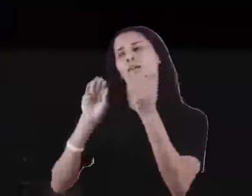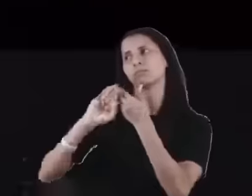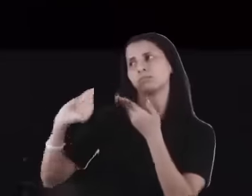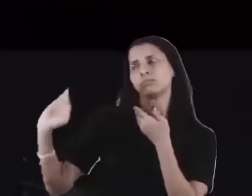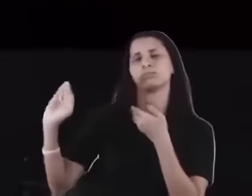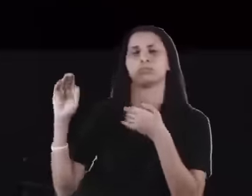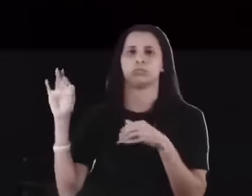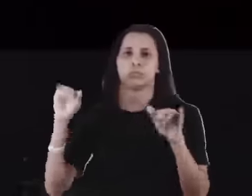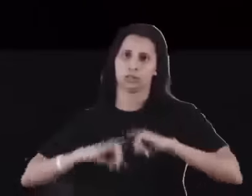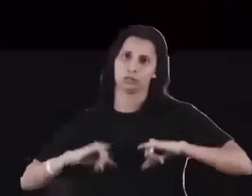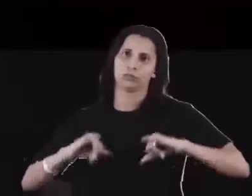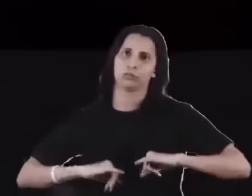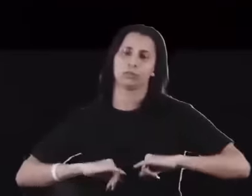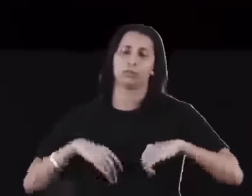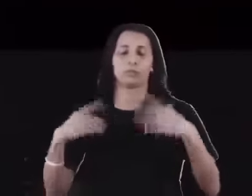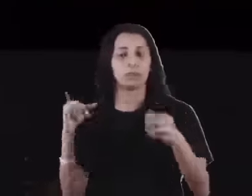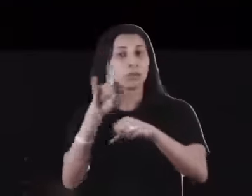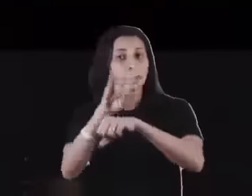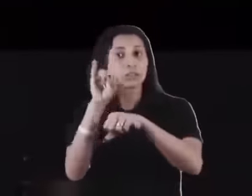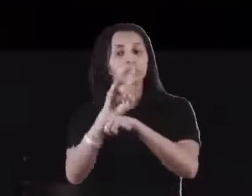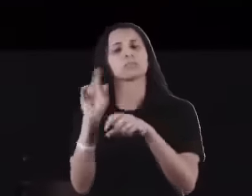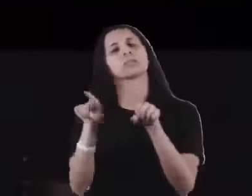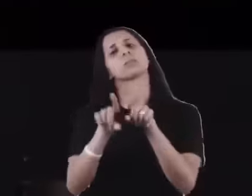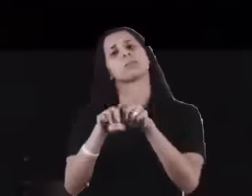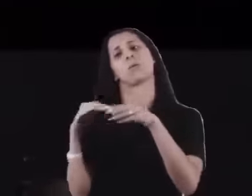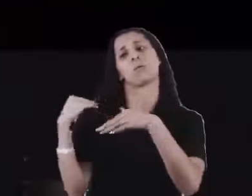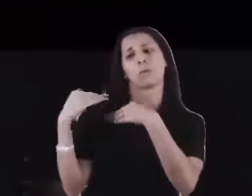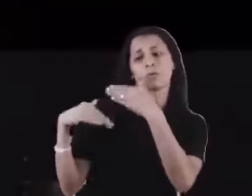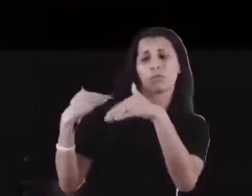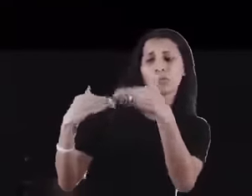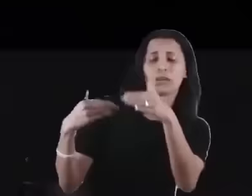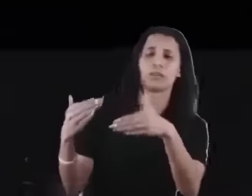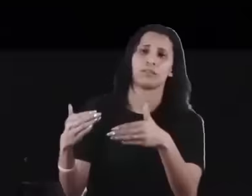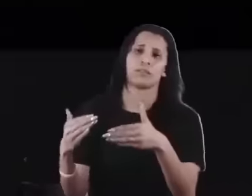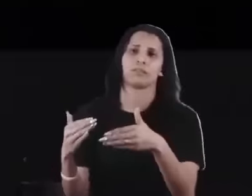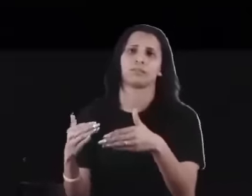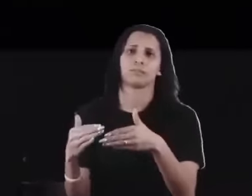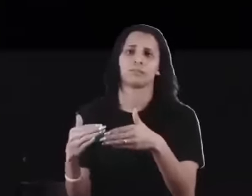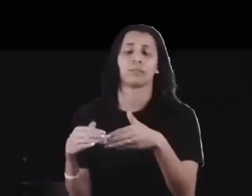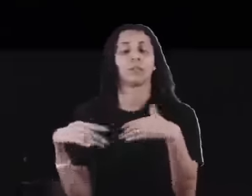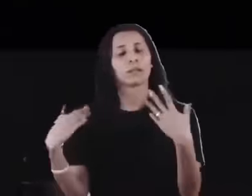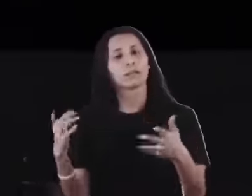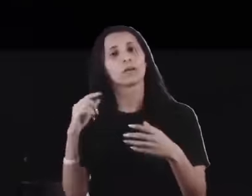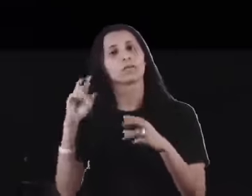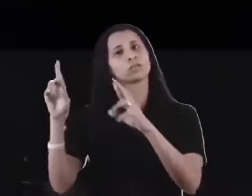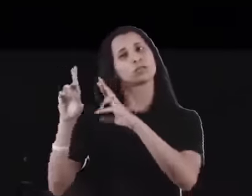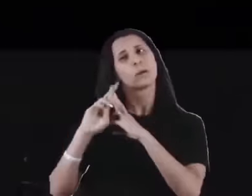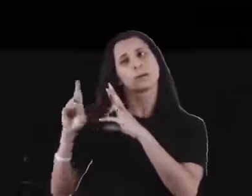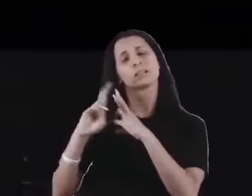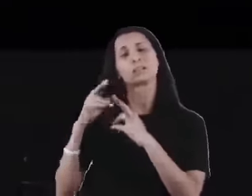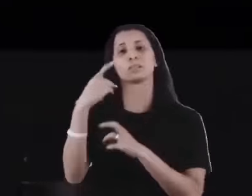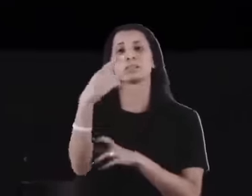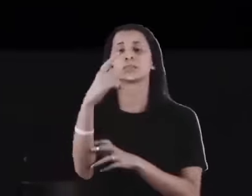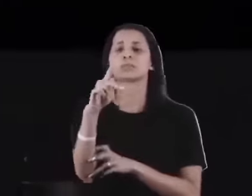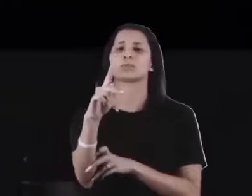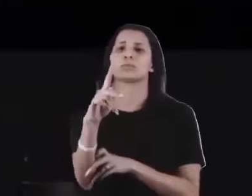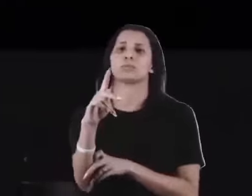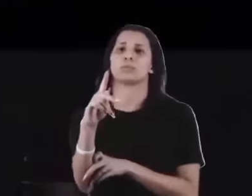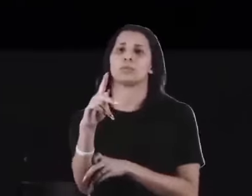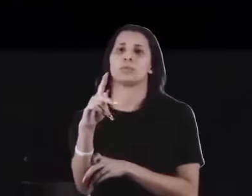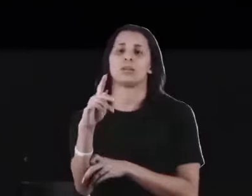tem um processo de luto é como se a expectativa que você tinha em relação alguém morreu